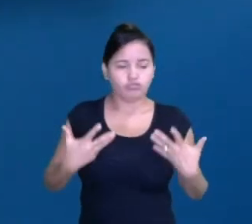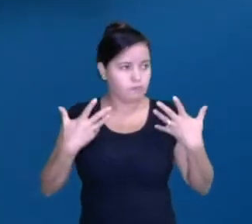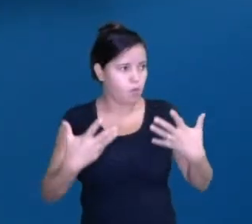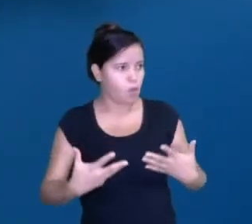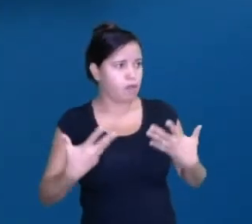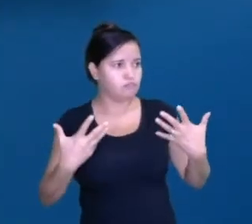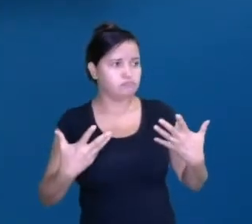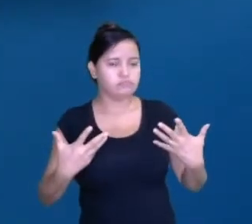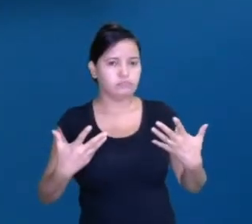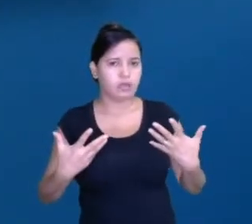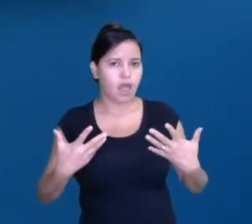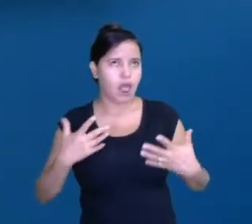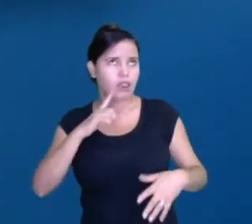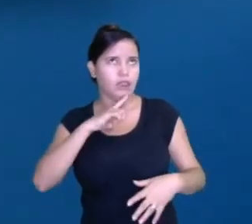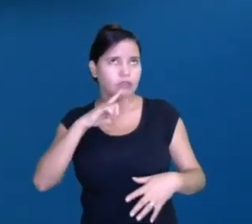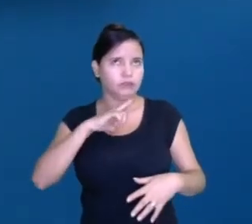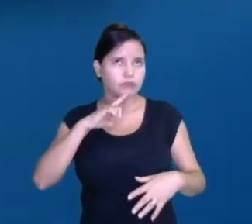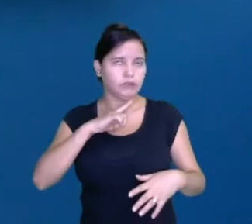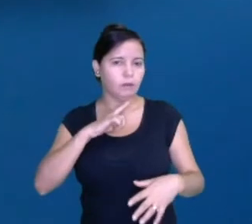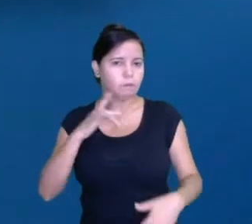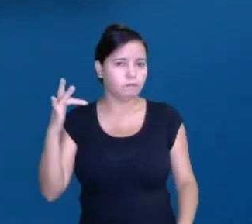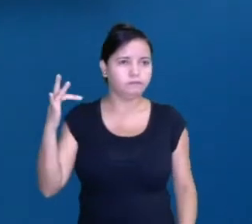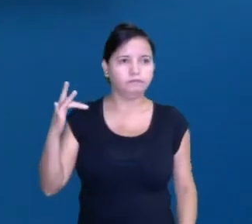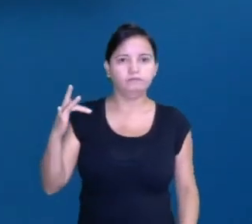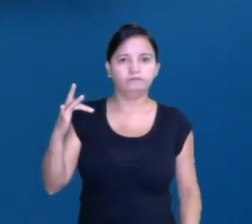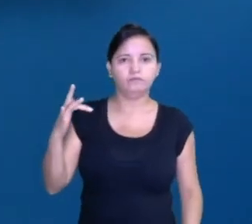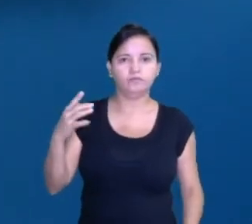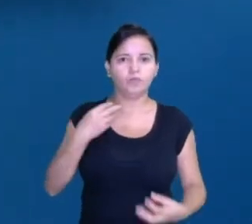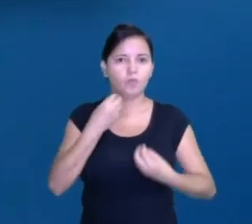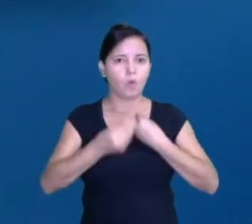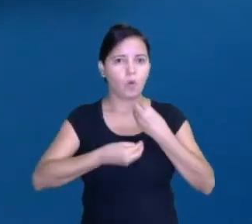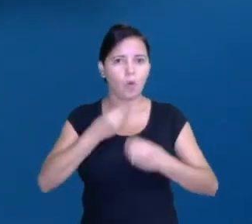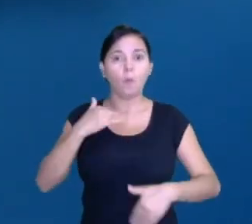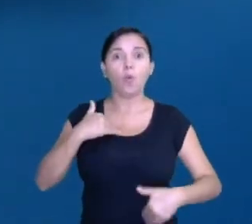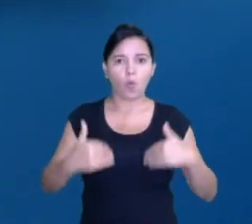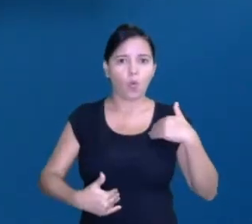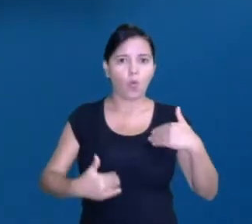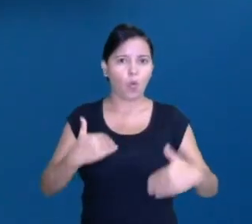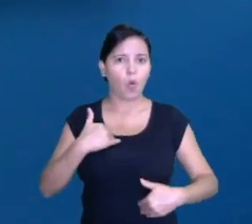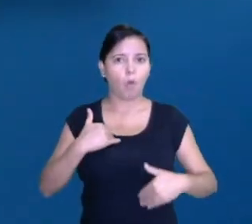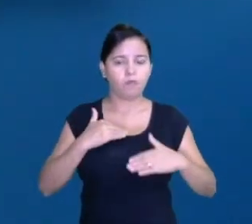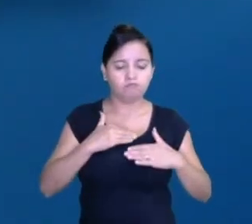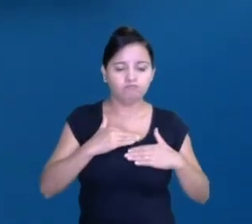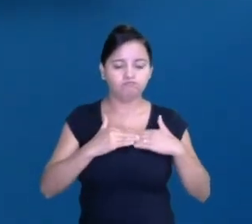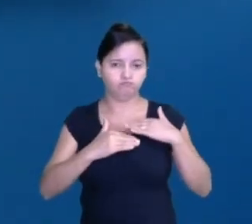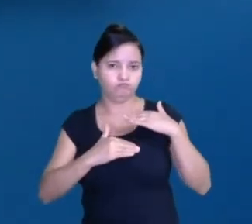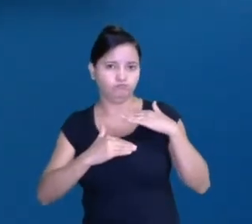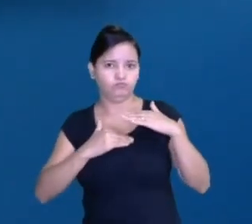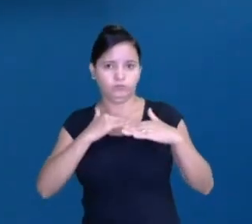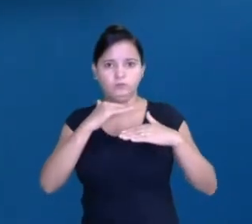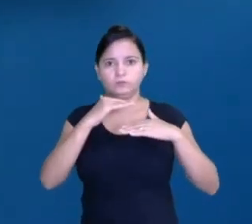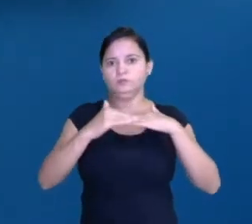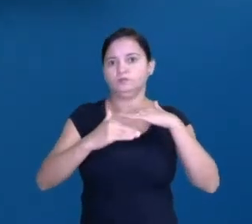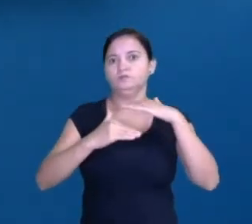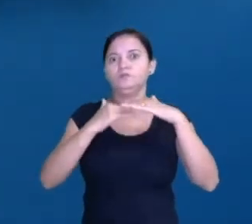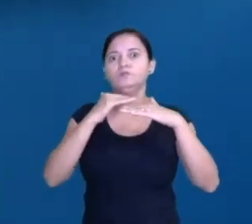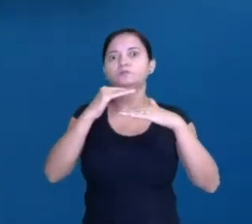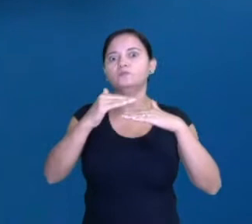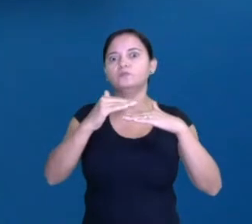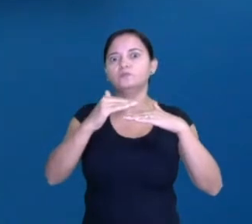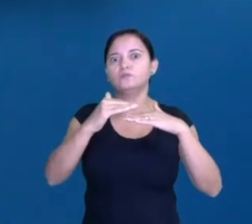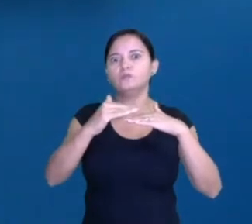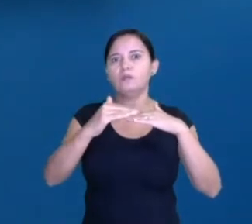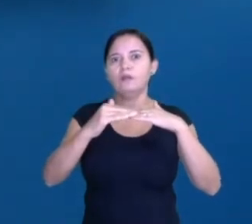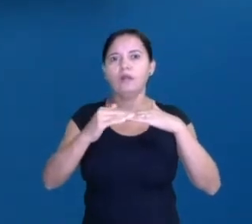de amadurecimento dos ovócitos primários, que a gente chama popularmente de óvulo, tá? Tem a ver com a